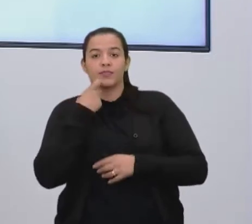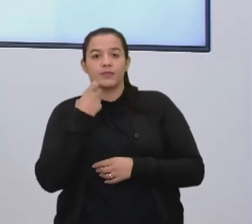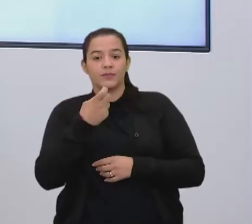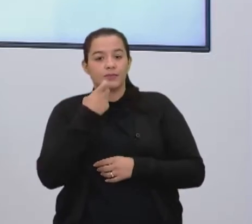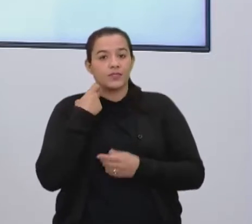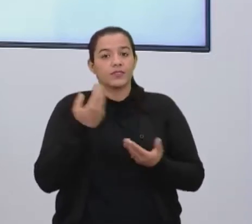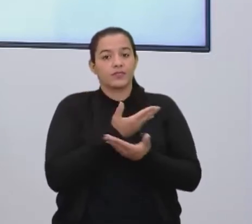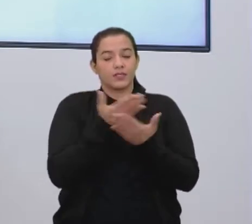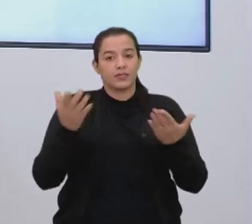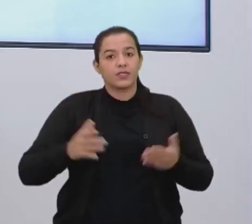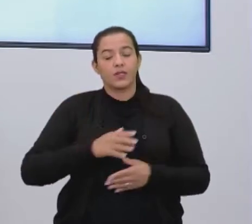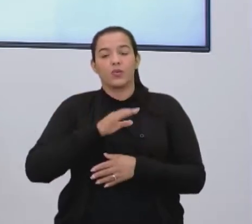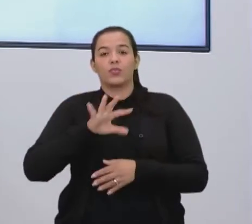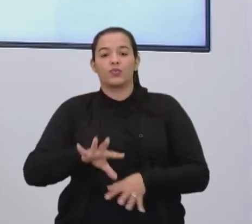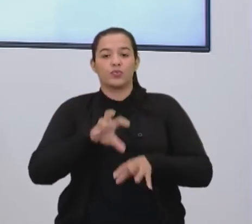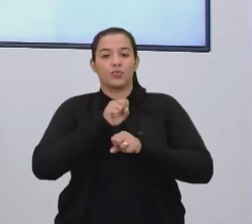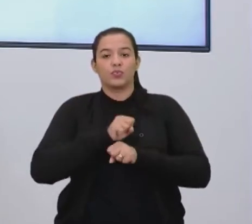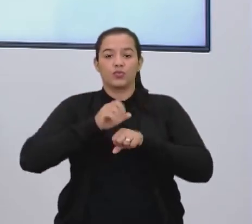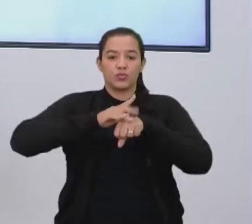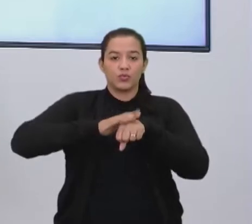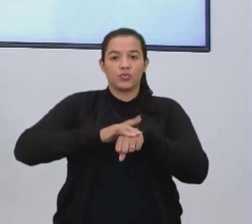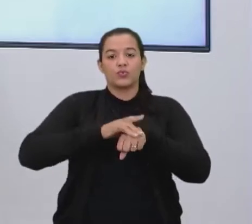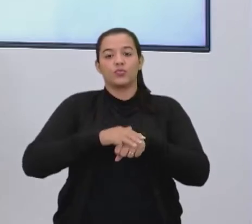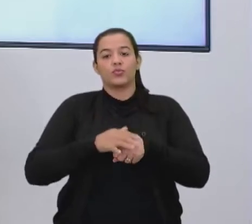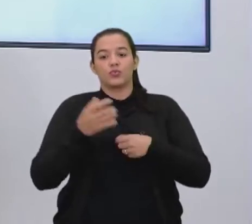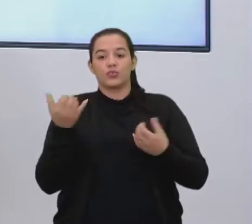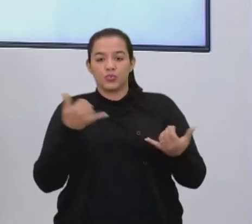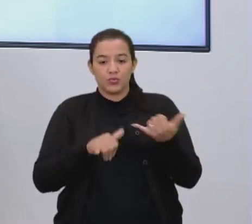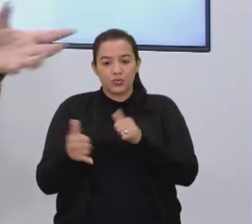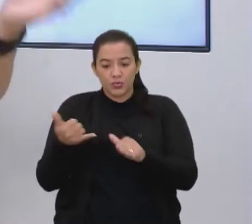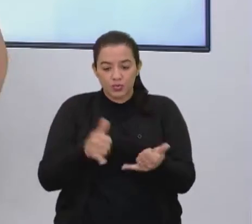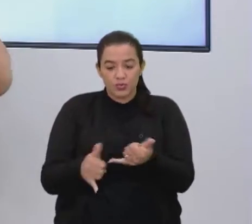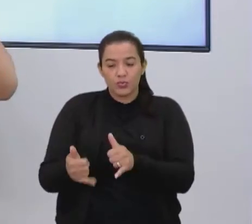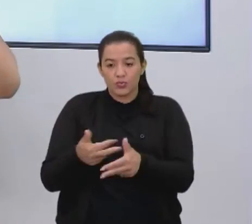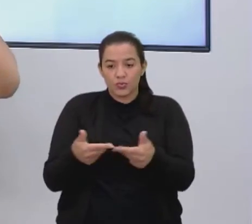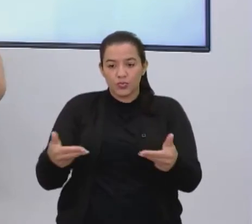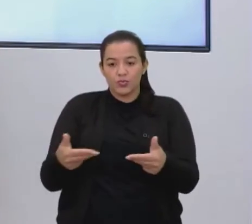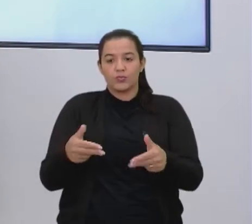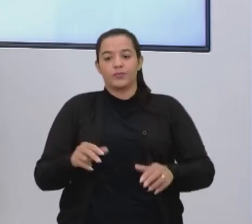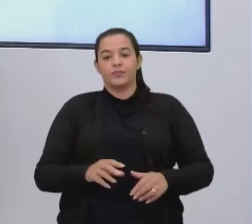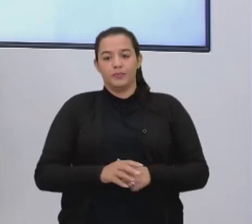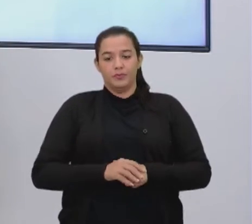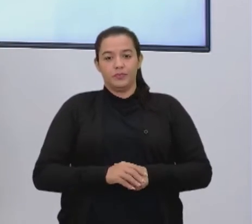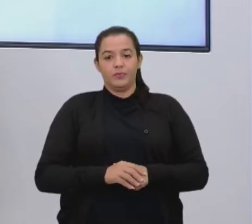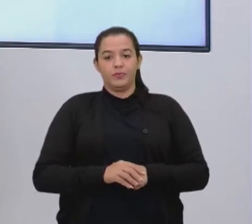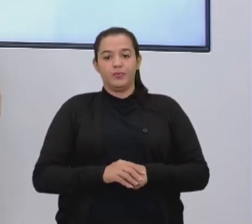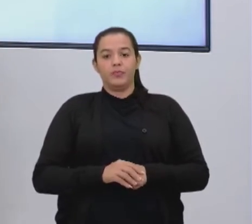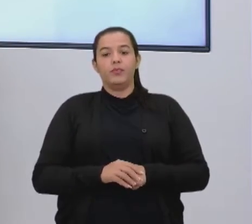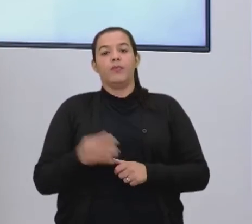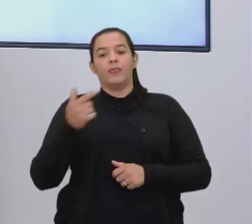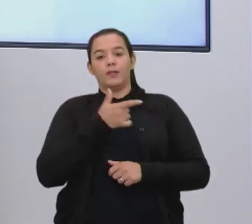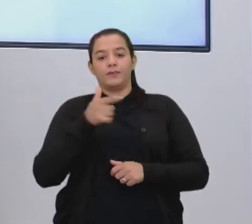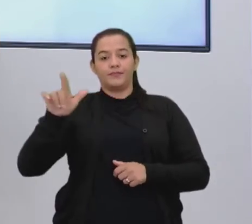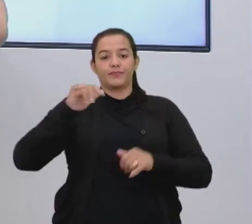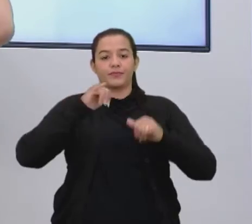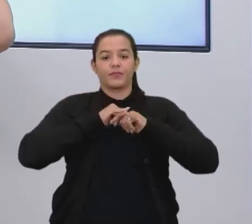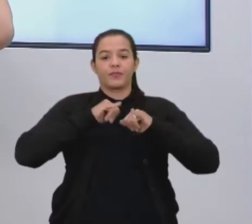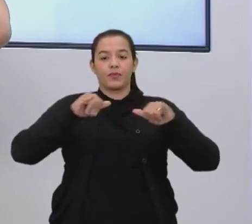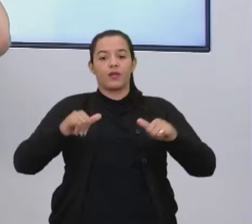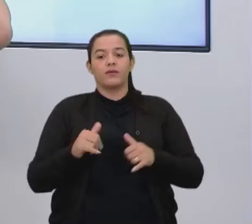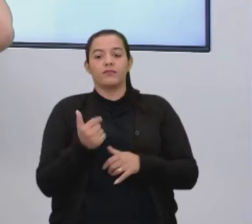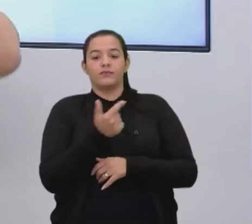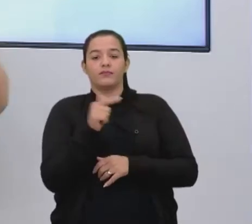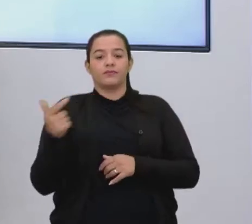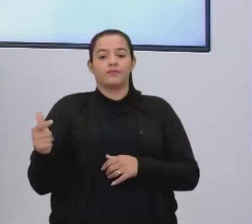estão contaminados por mercúrio. Eu vou até trazer uma outra notícia que não está aqui, mas